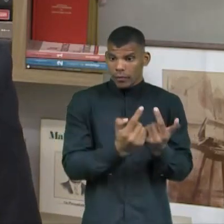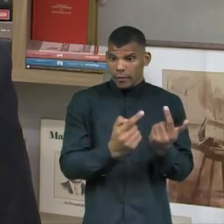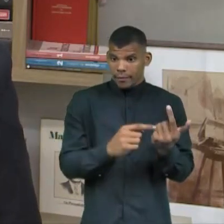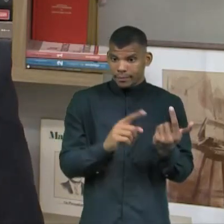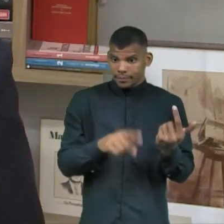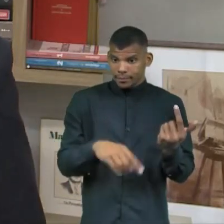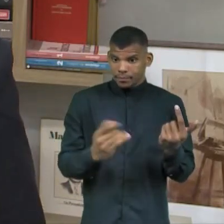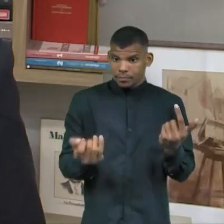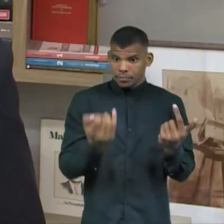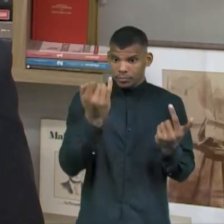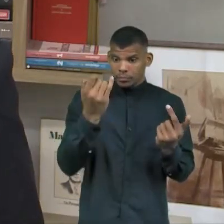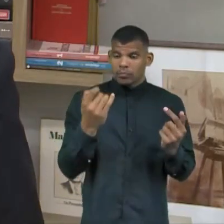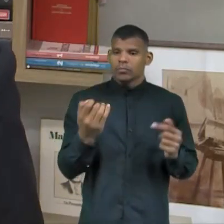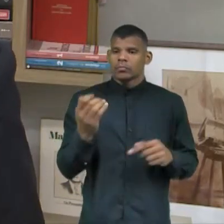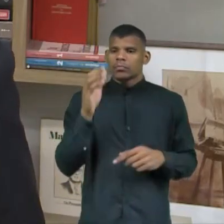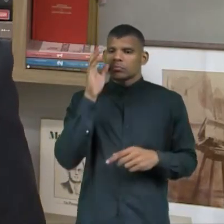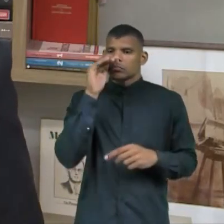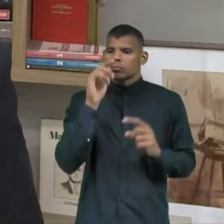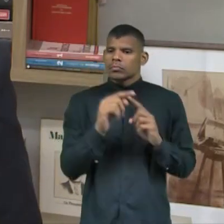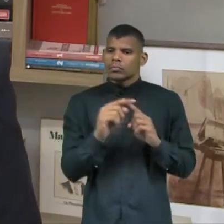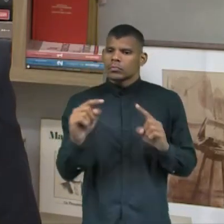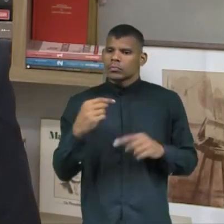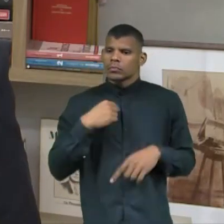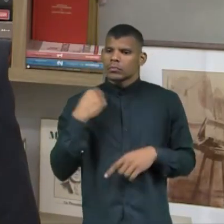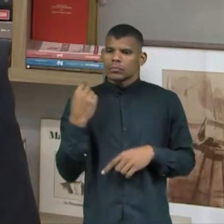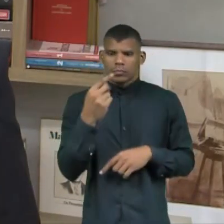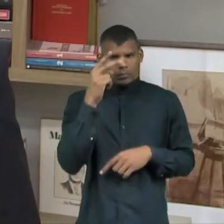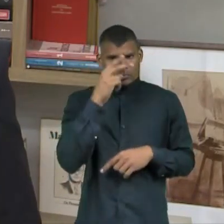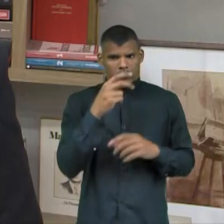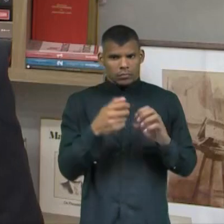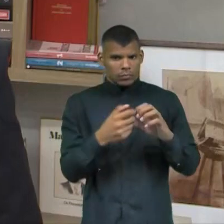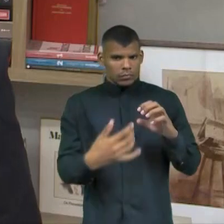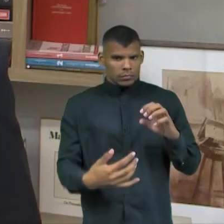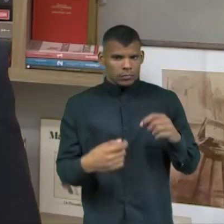nesse aspecto. Porém, nós precisamos lembrar de alguns aspectos, algumas